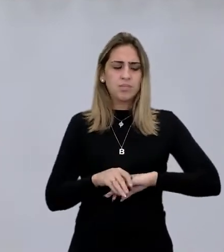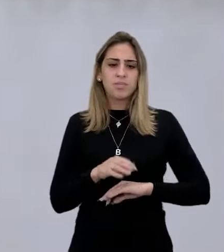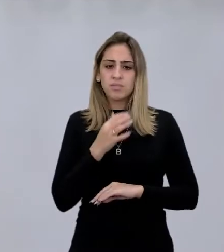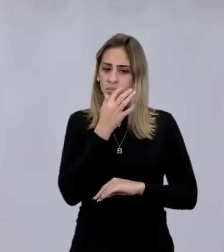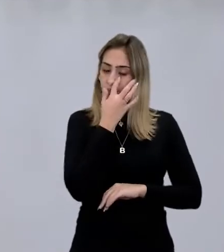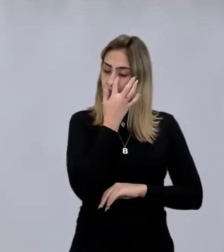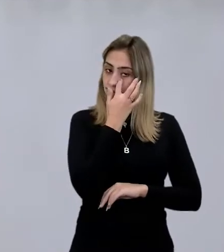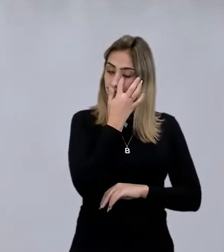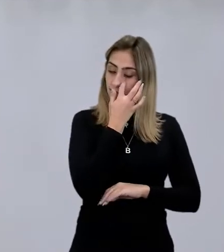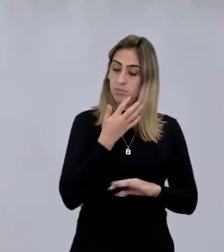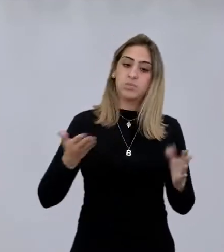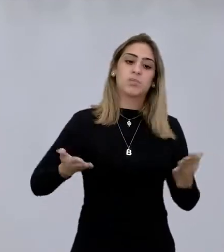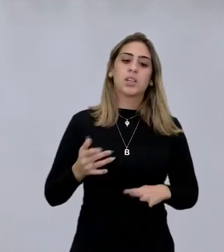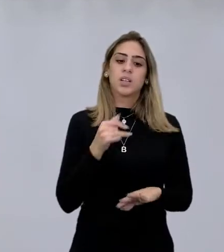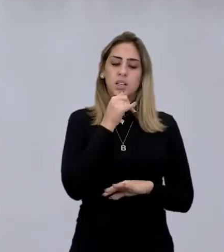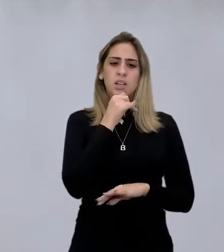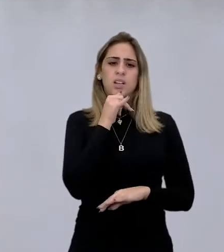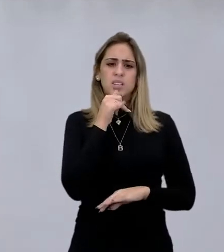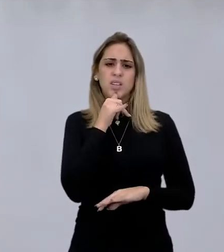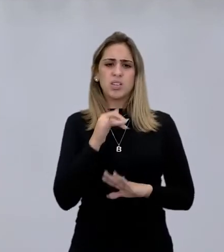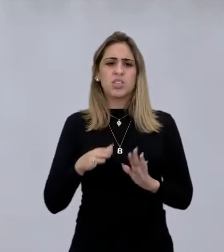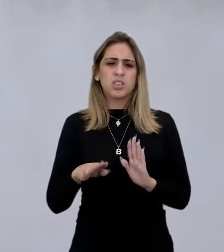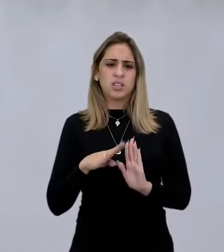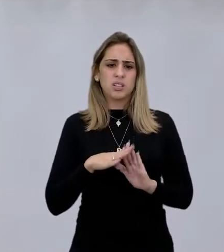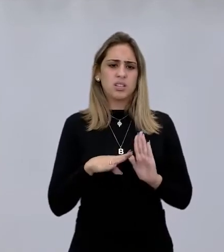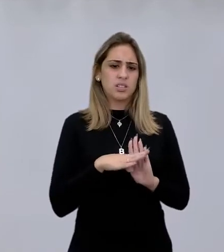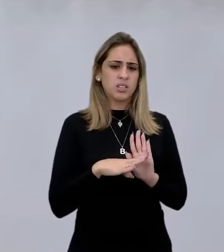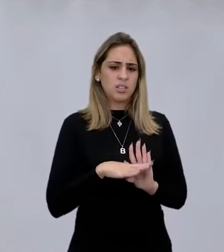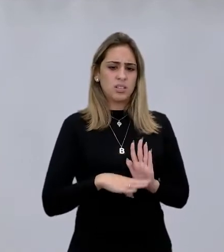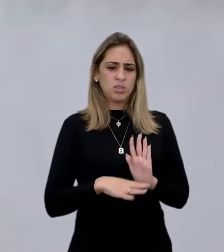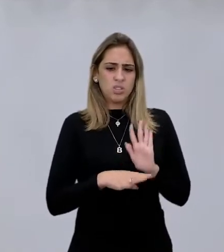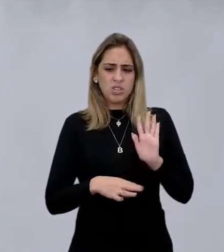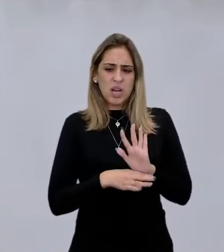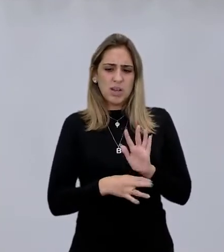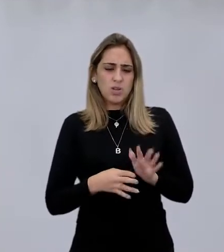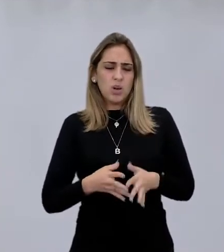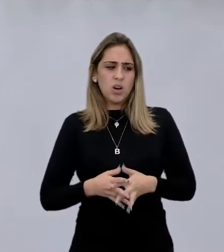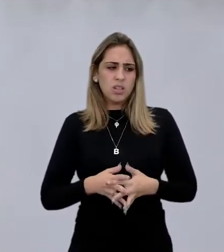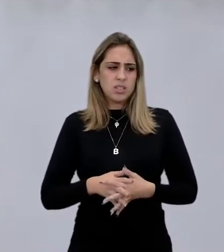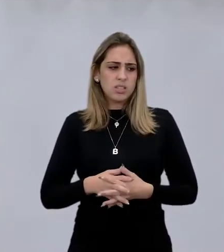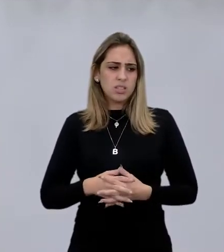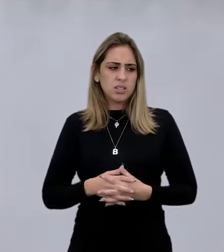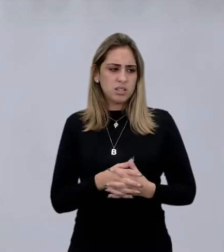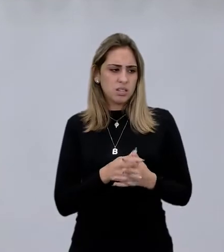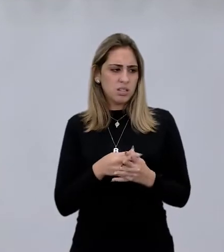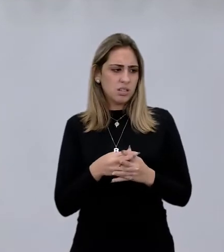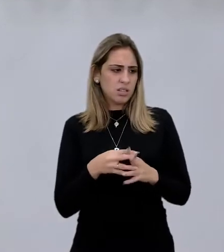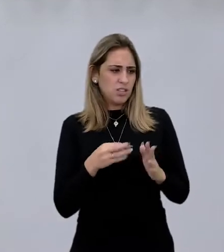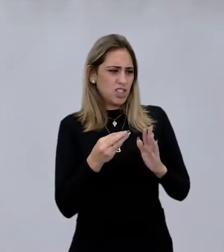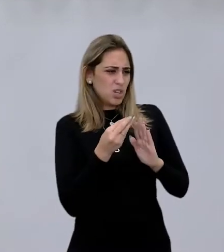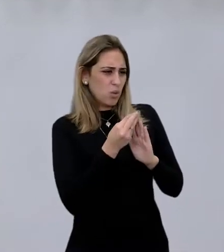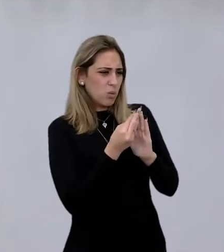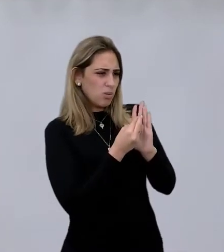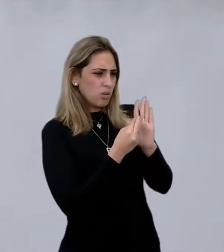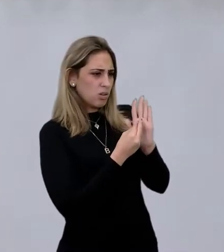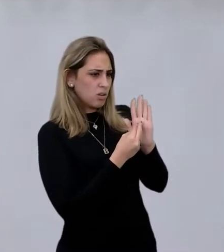momento, agora, por exemplo, onde isso seja visto como uma coisa ok, adequada ou coerente de ser